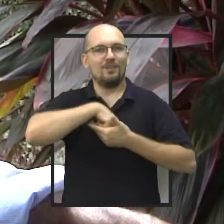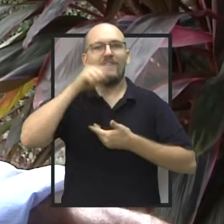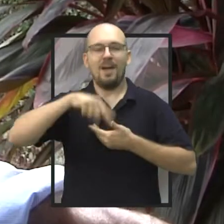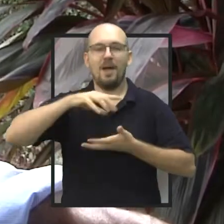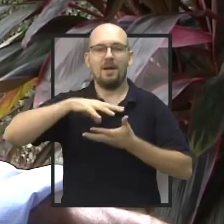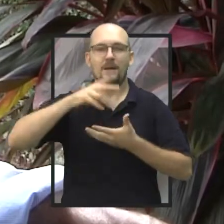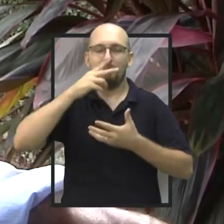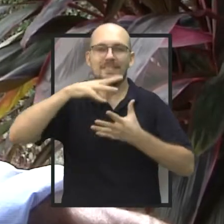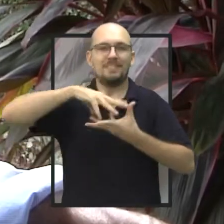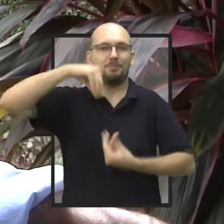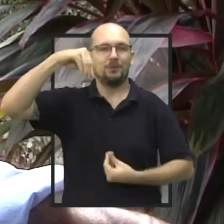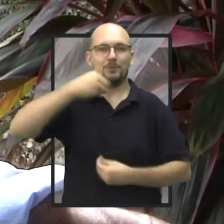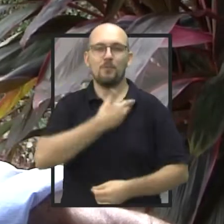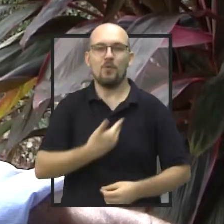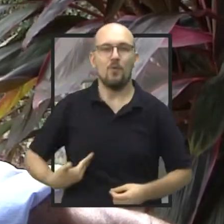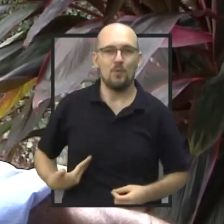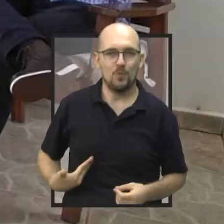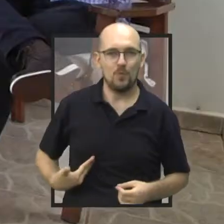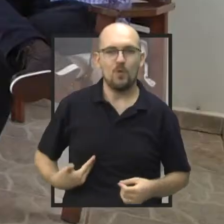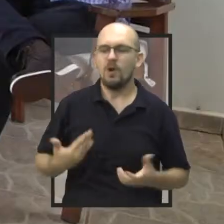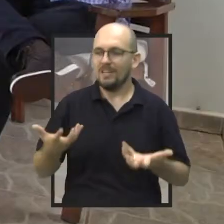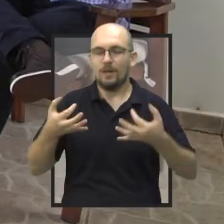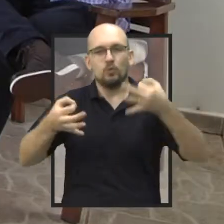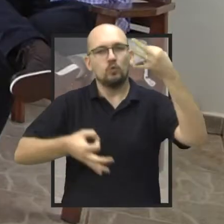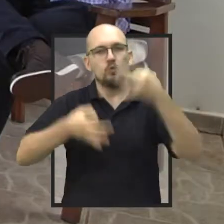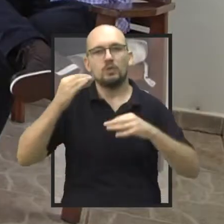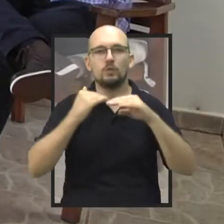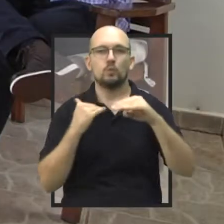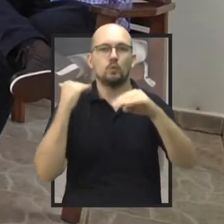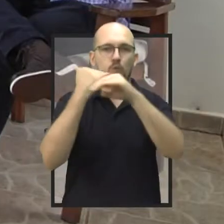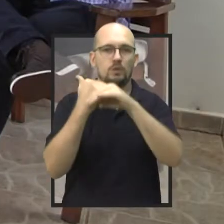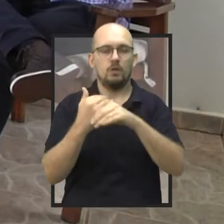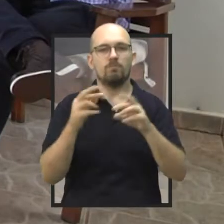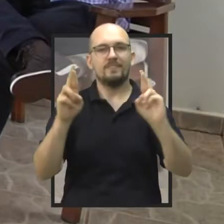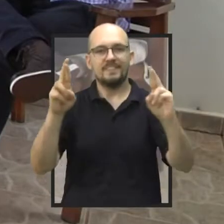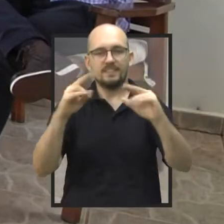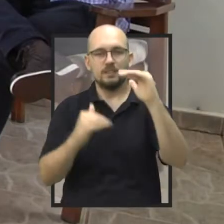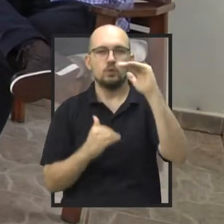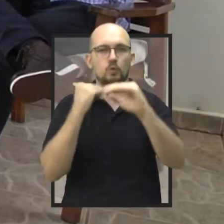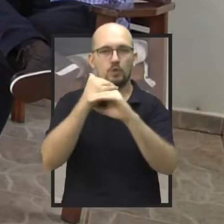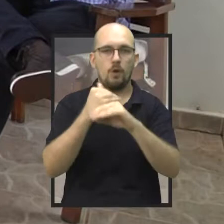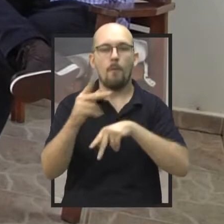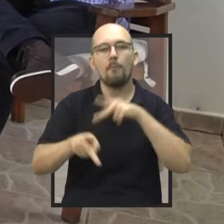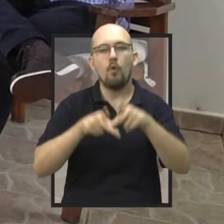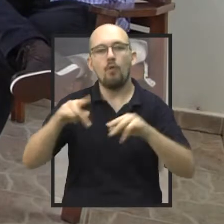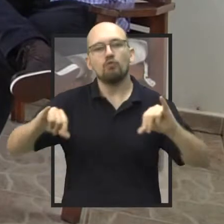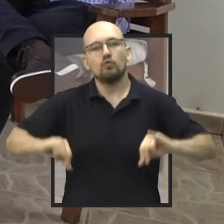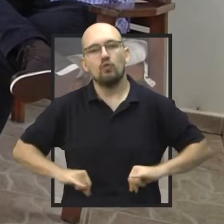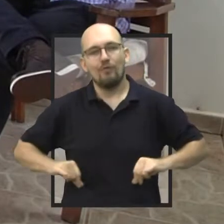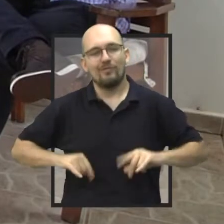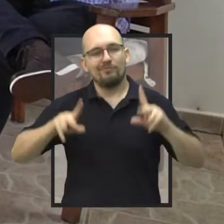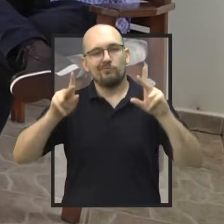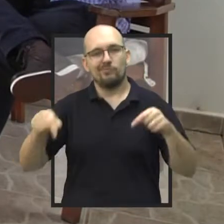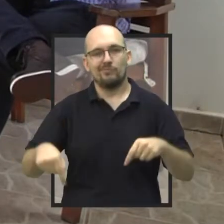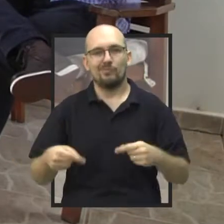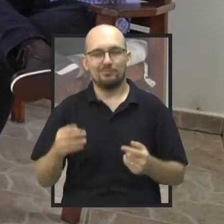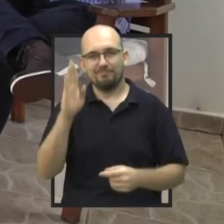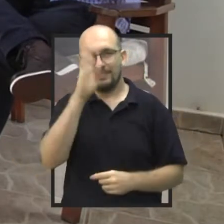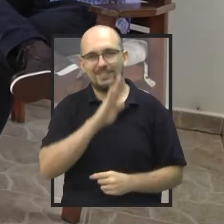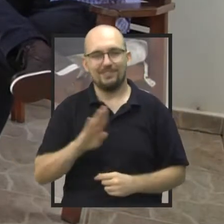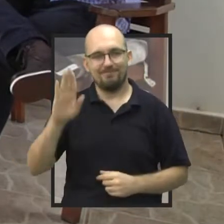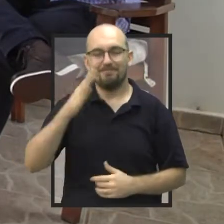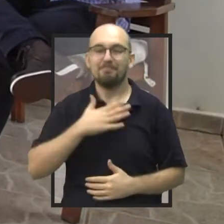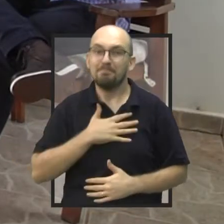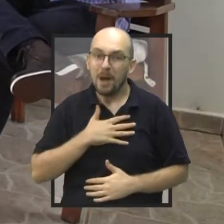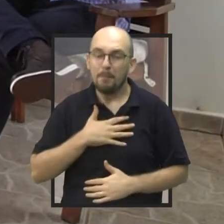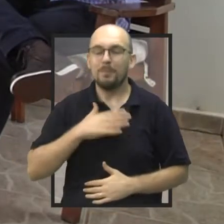um espírito de quem quer fazer justiça social e de quem deseja justiça social para um povo tão sofrido como o nosso. Muito então, obrigado. para mim,